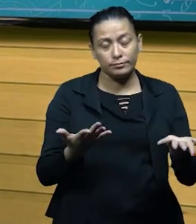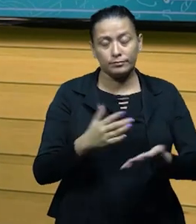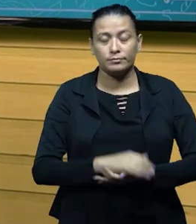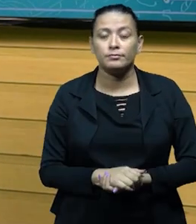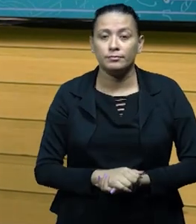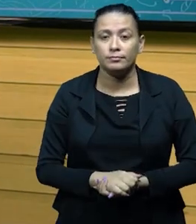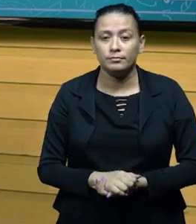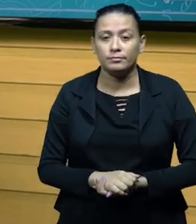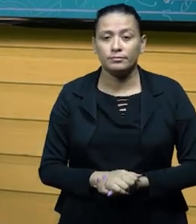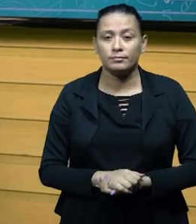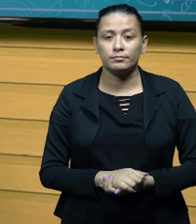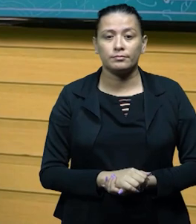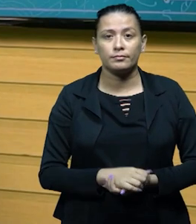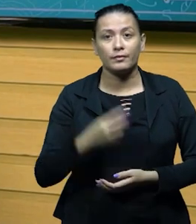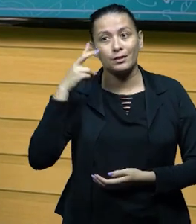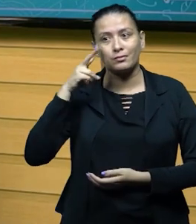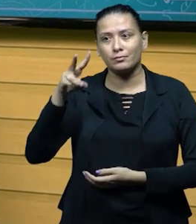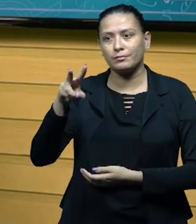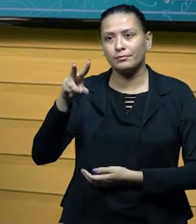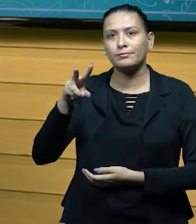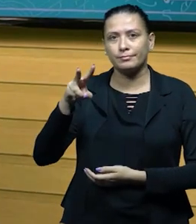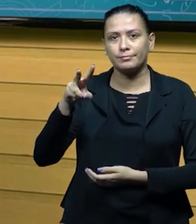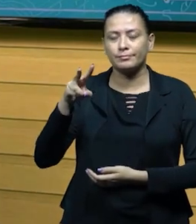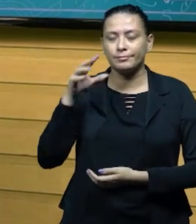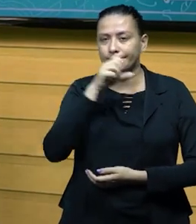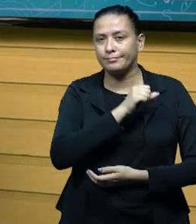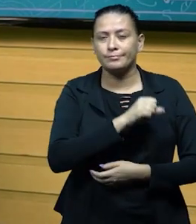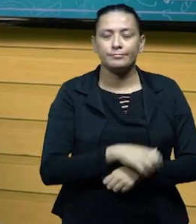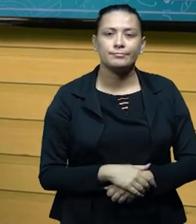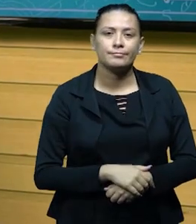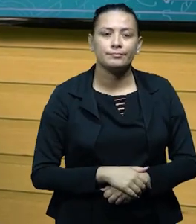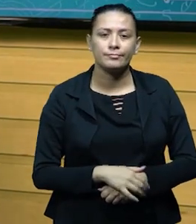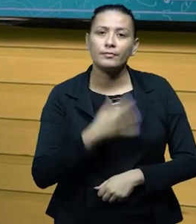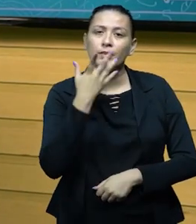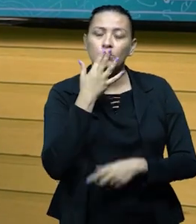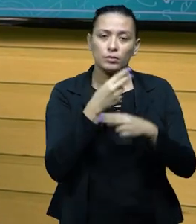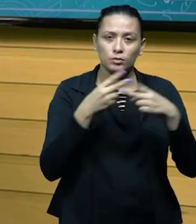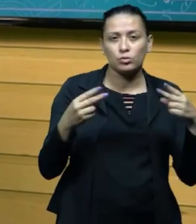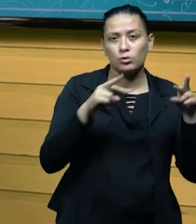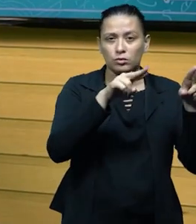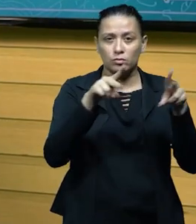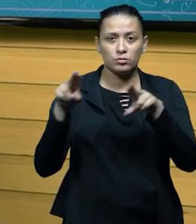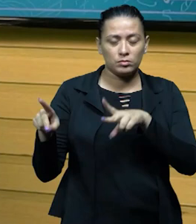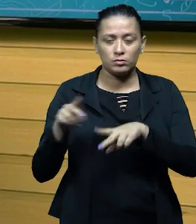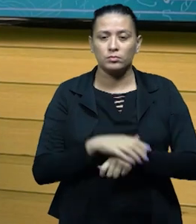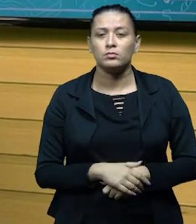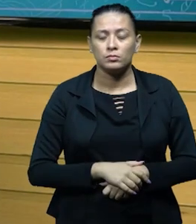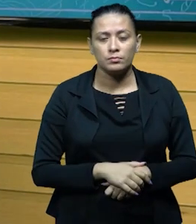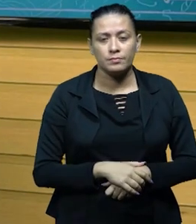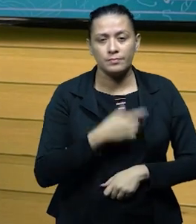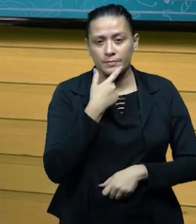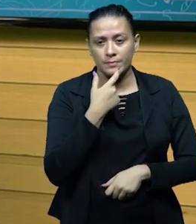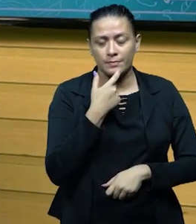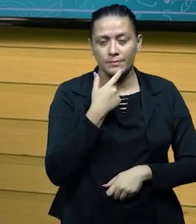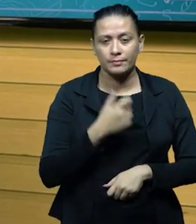ser diferente que o nosso os nossos olhos eles captam bem então as cores diferentes elas vão trazer